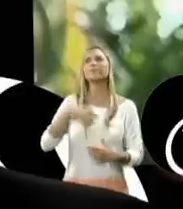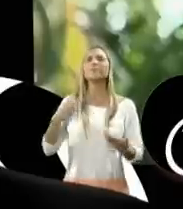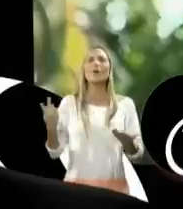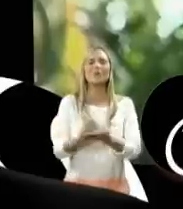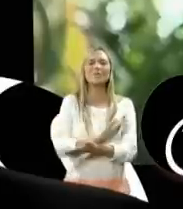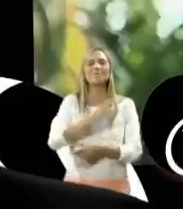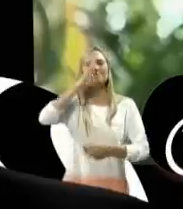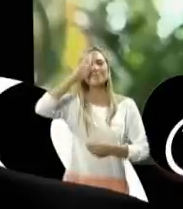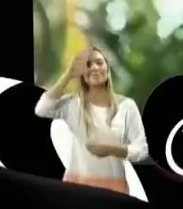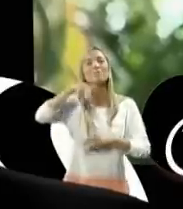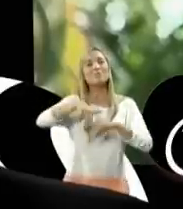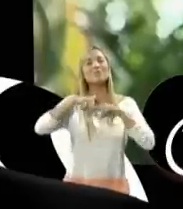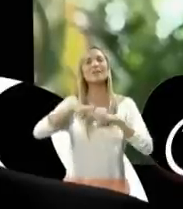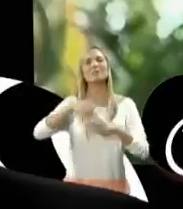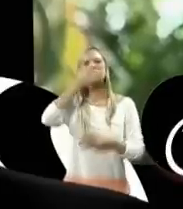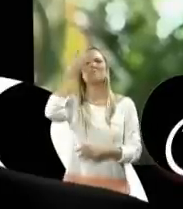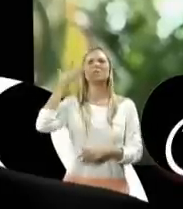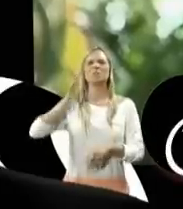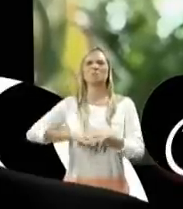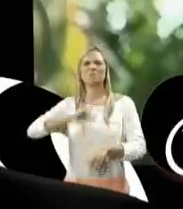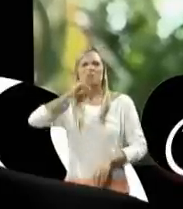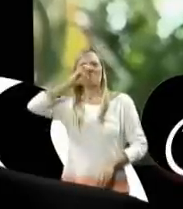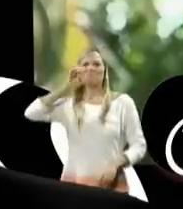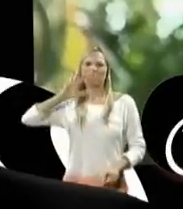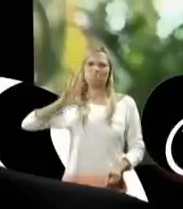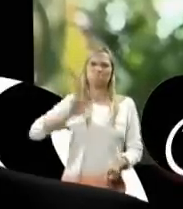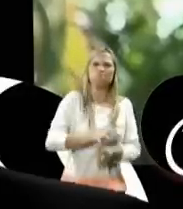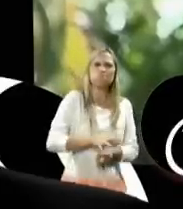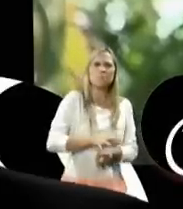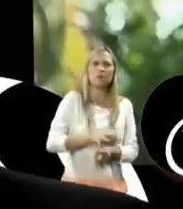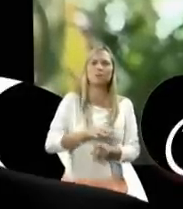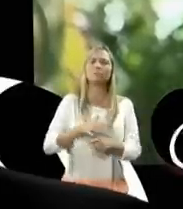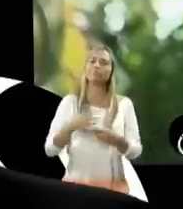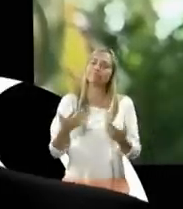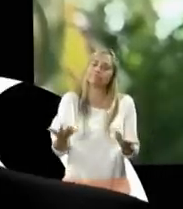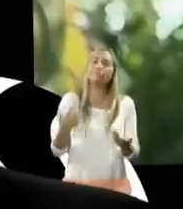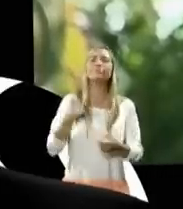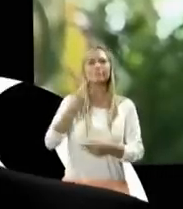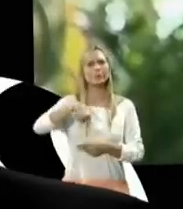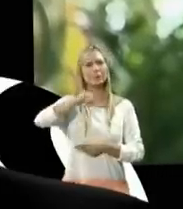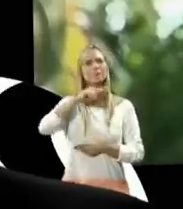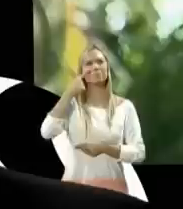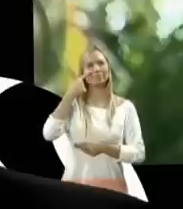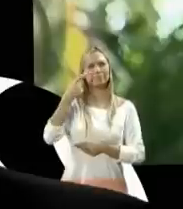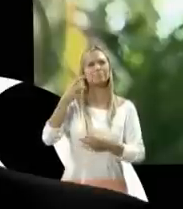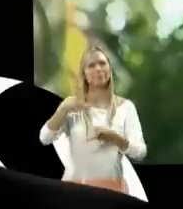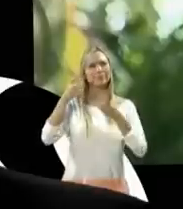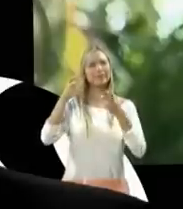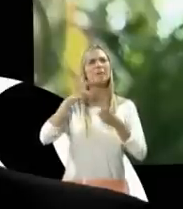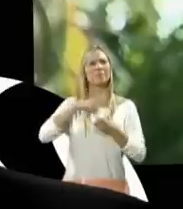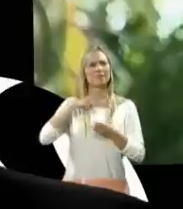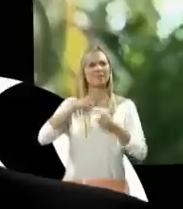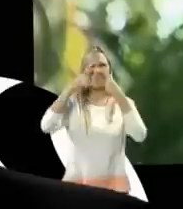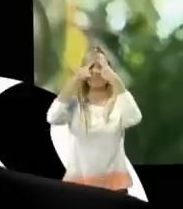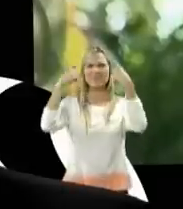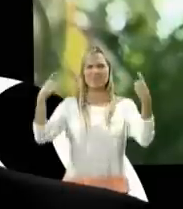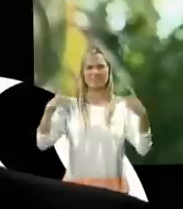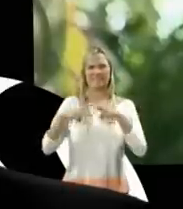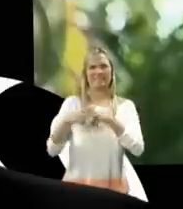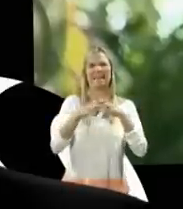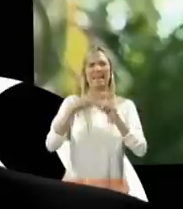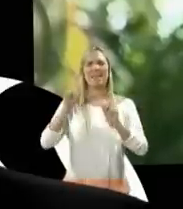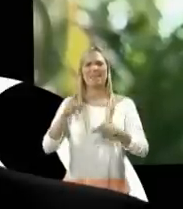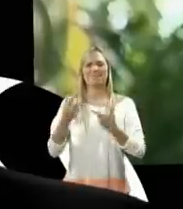justamente pelo uso do poder da força sobre as outras pessoas, né? E a gente vê que um ato muito grande de violência é a forma